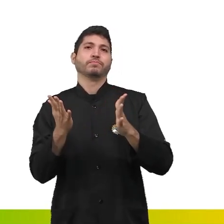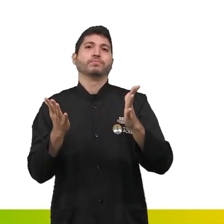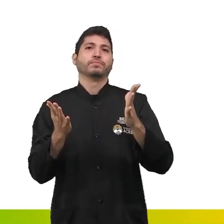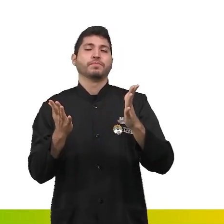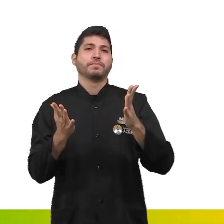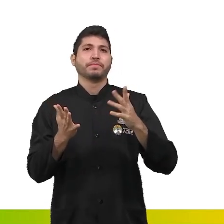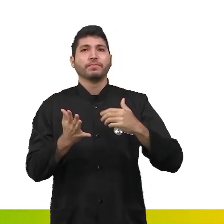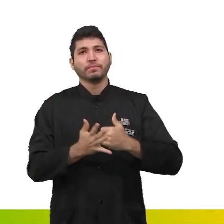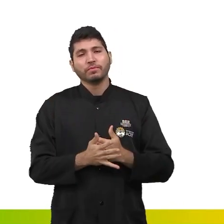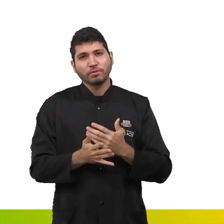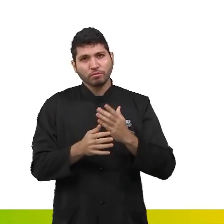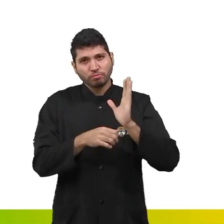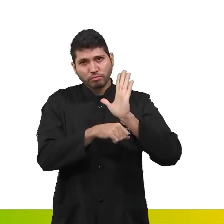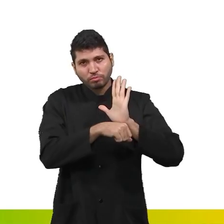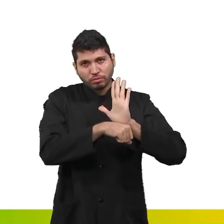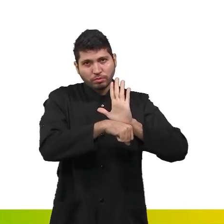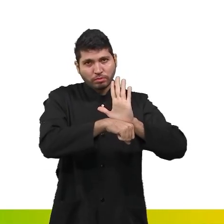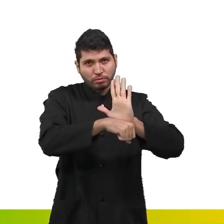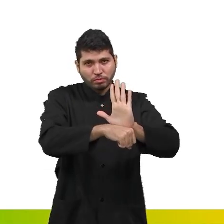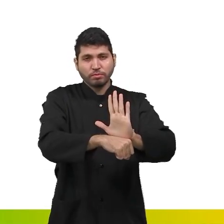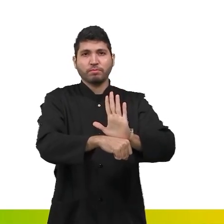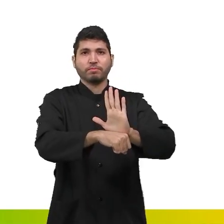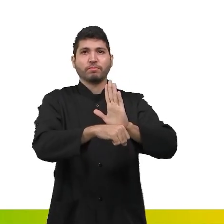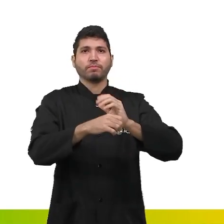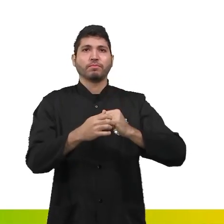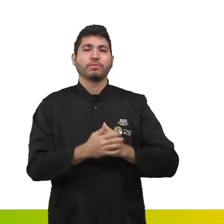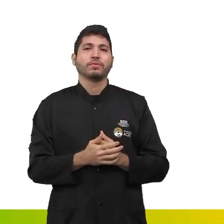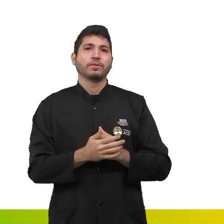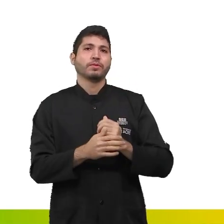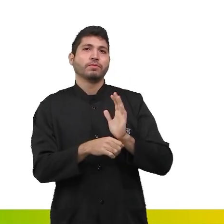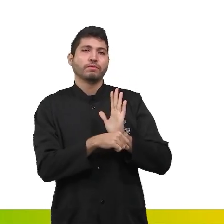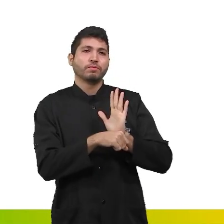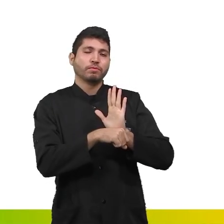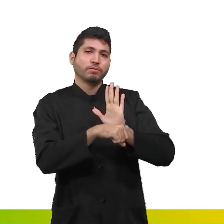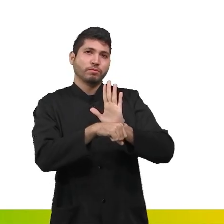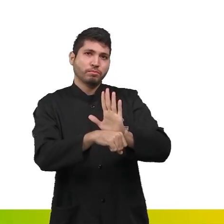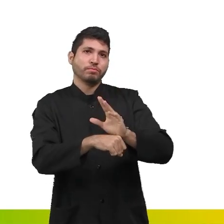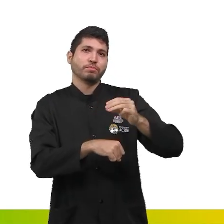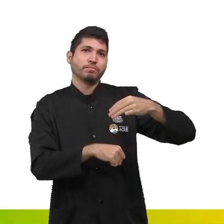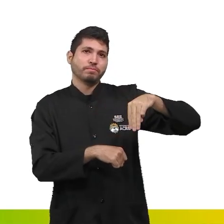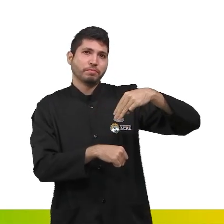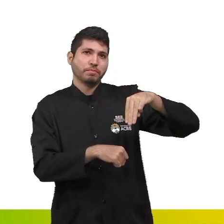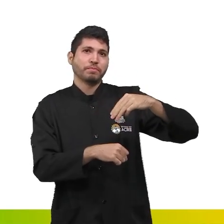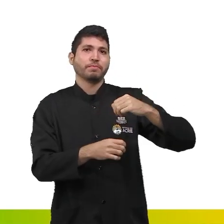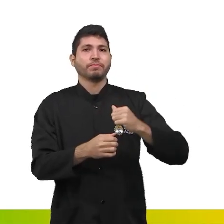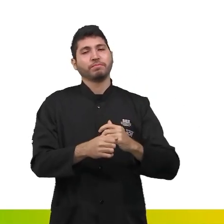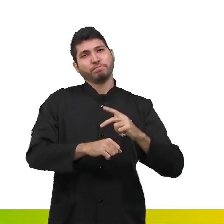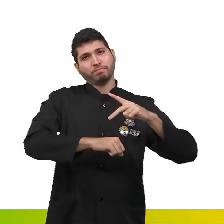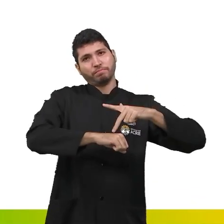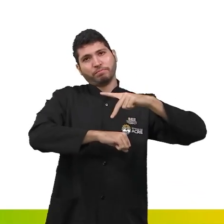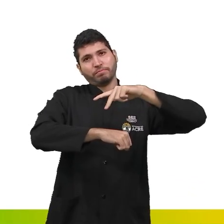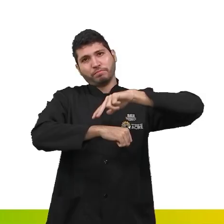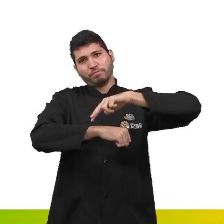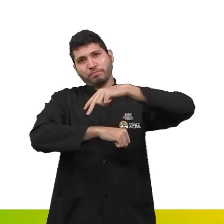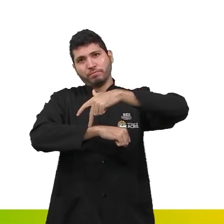Ocidente. Contribuíram com observações astronômicas, matemática,